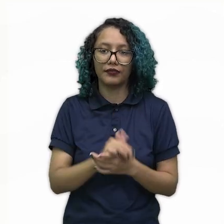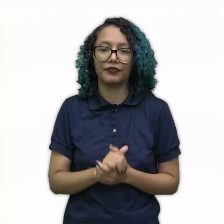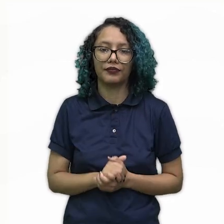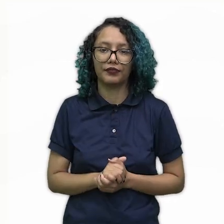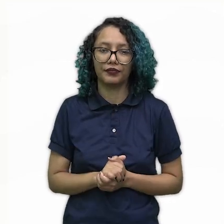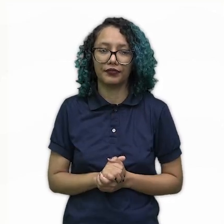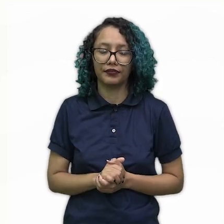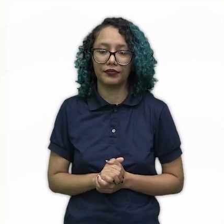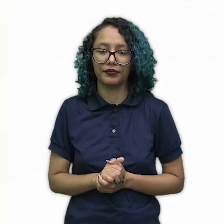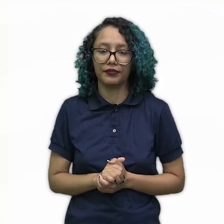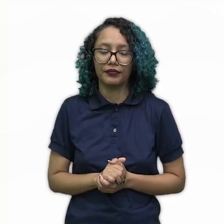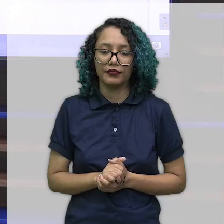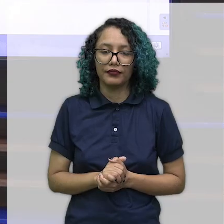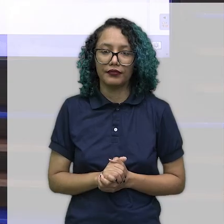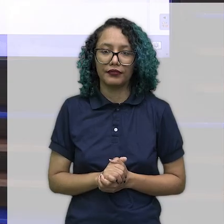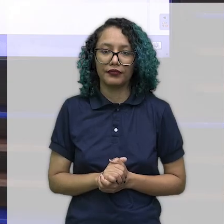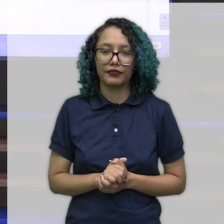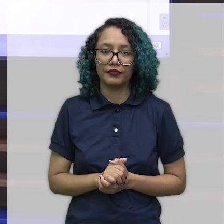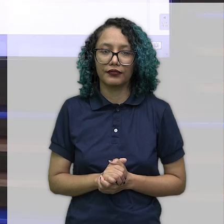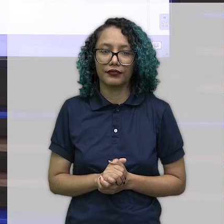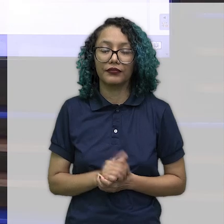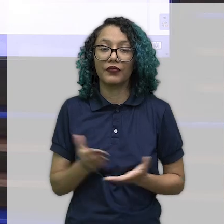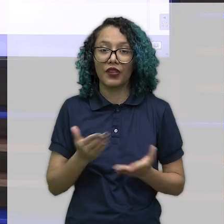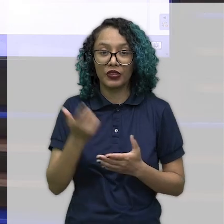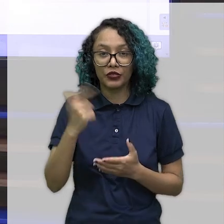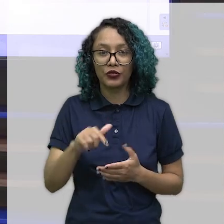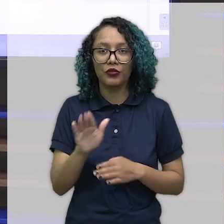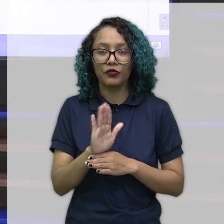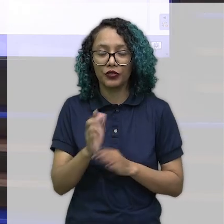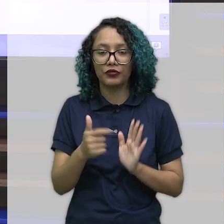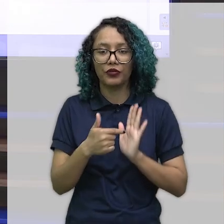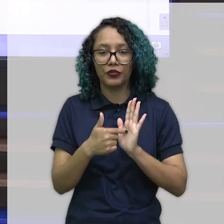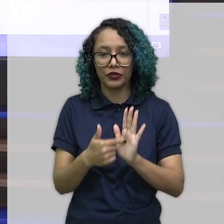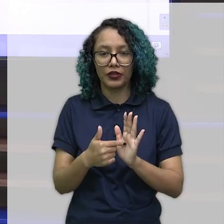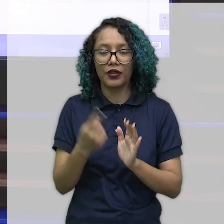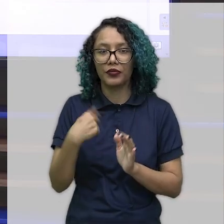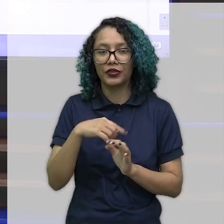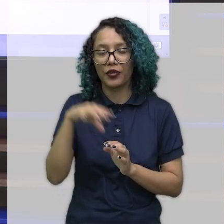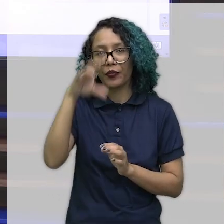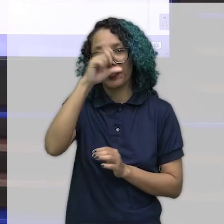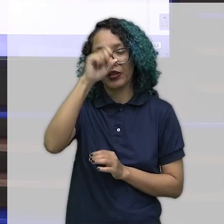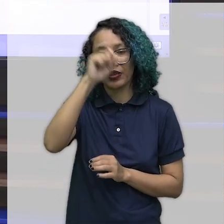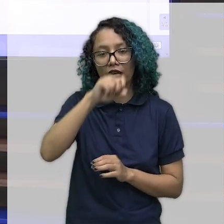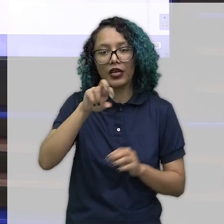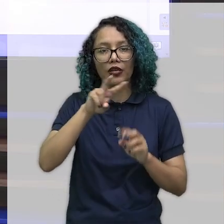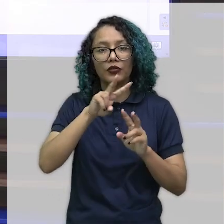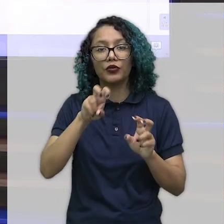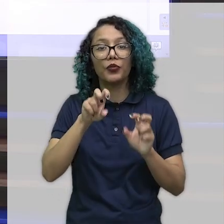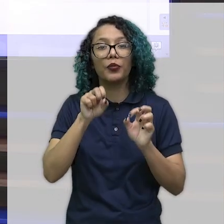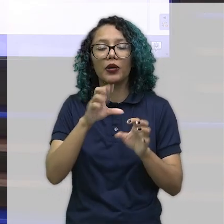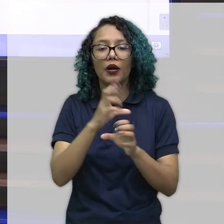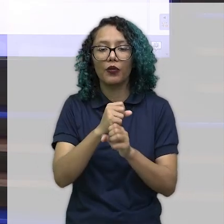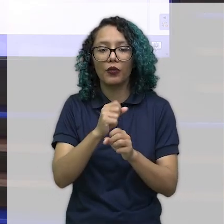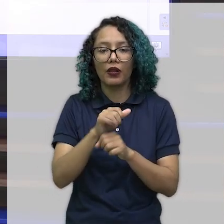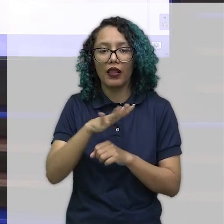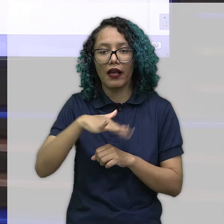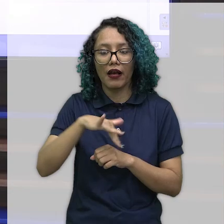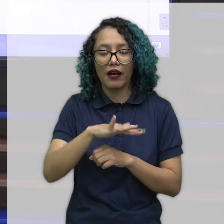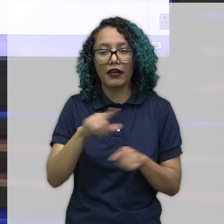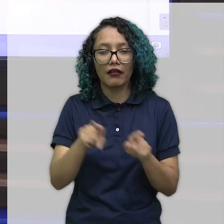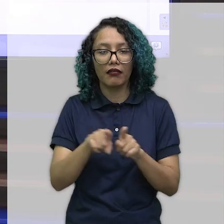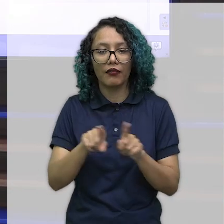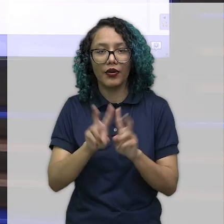ok? Então, novamente, vamos ver ali uma animação para a gente aprender a calcular as